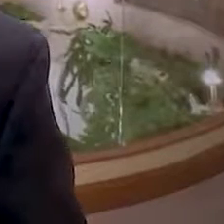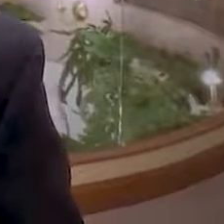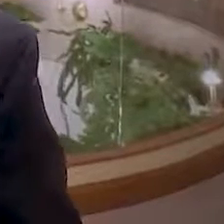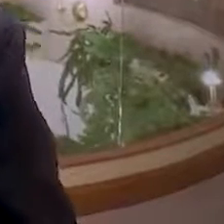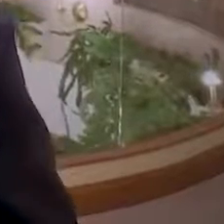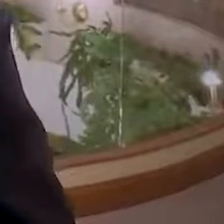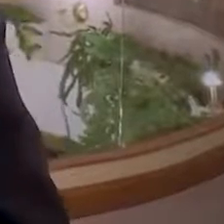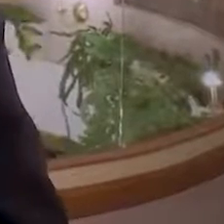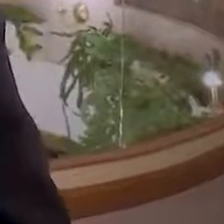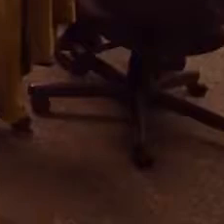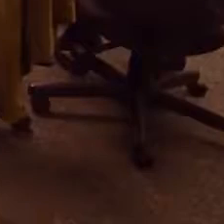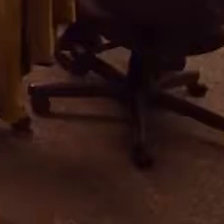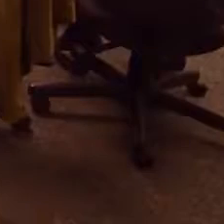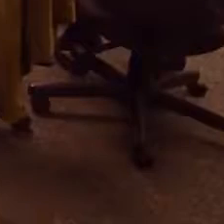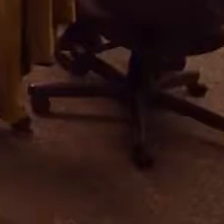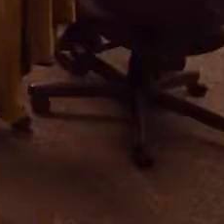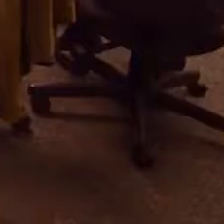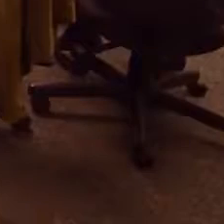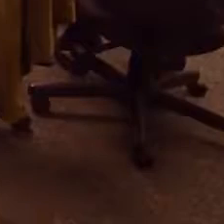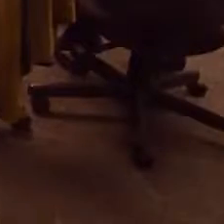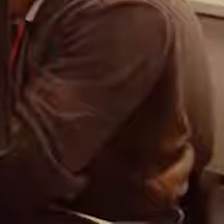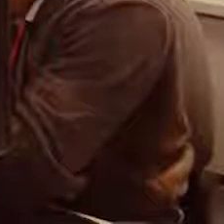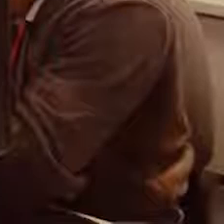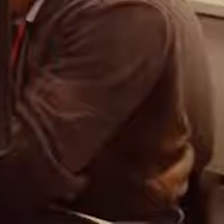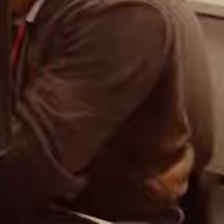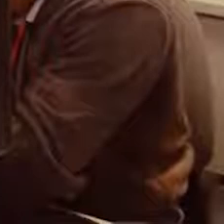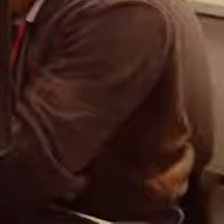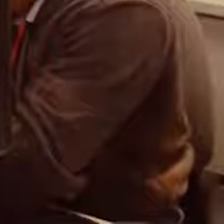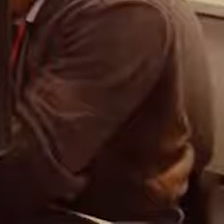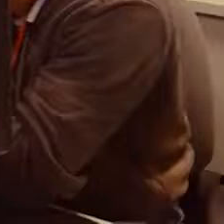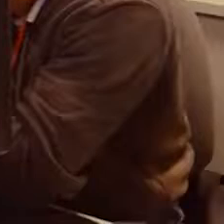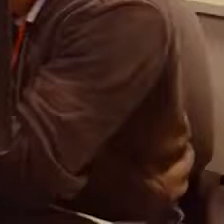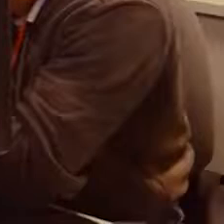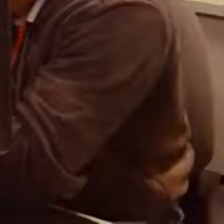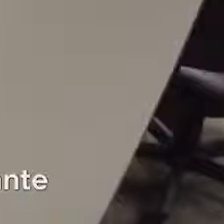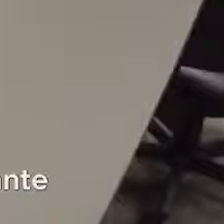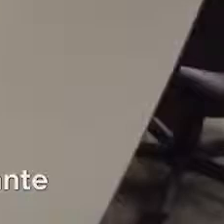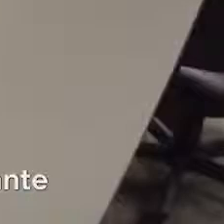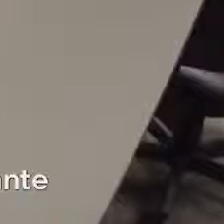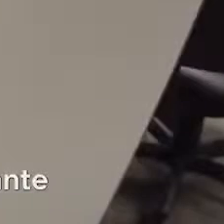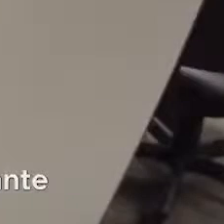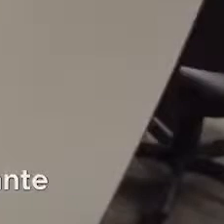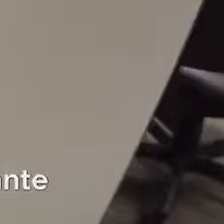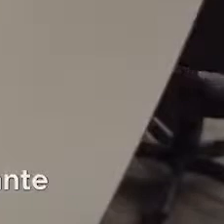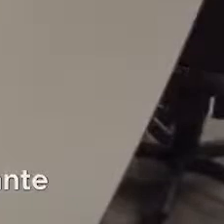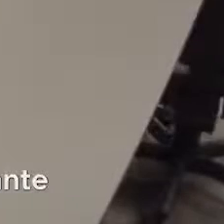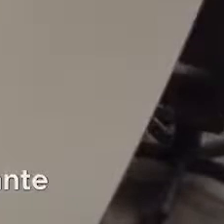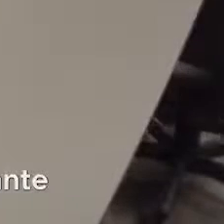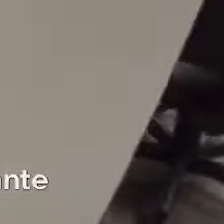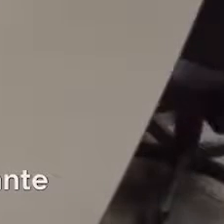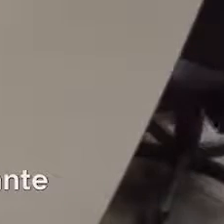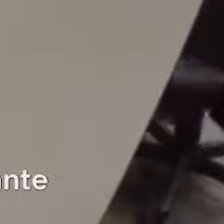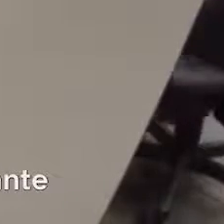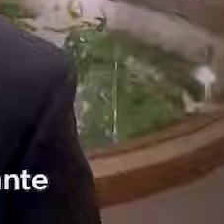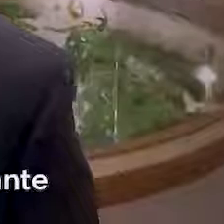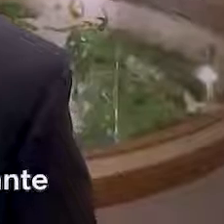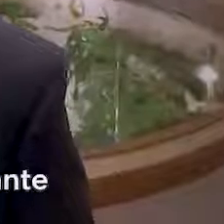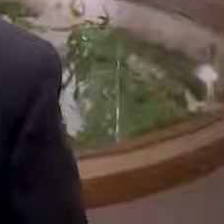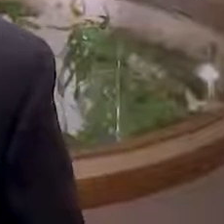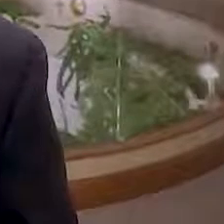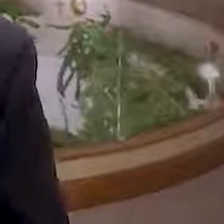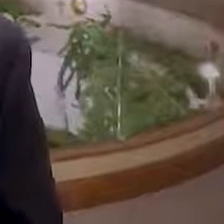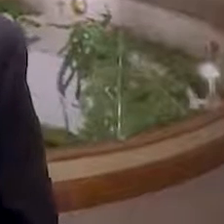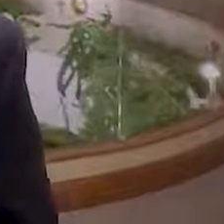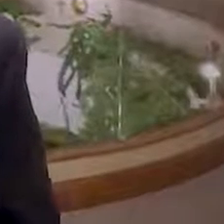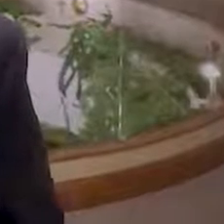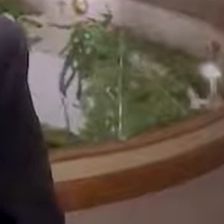30% e 35% das chamadas de telemarketing sejam oriundas do setor de telecomunicações e, portanto, acho que é importante